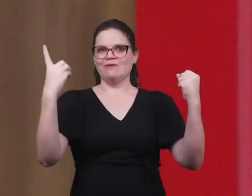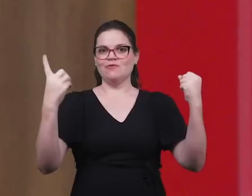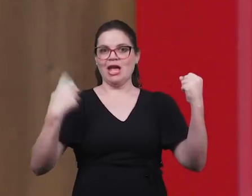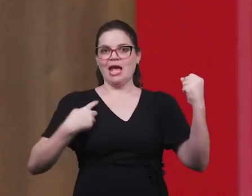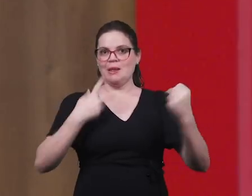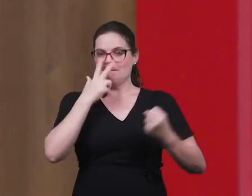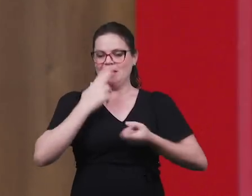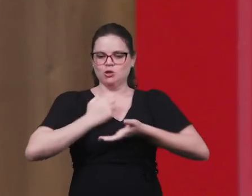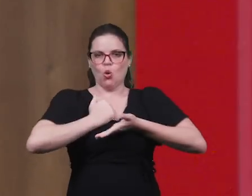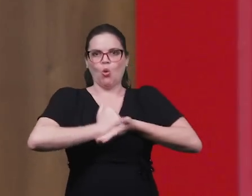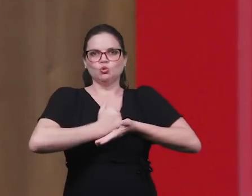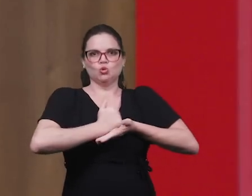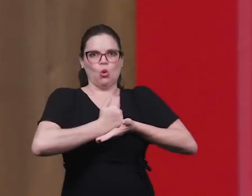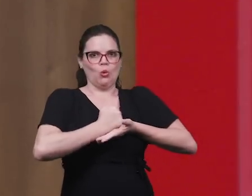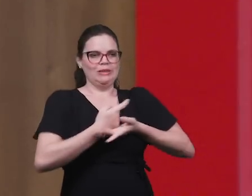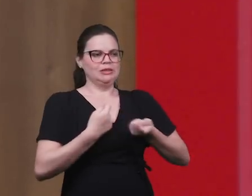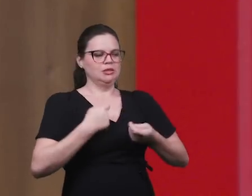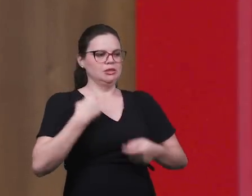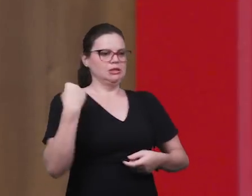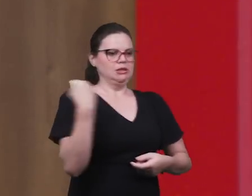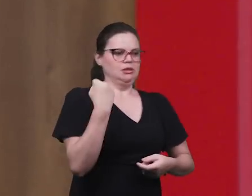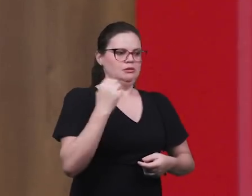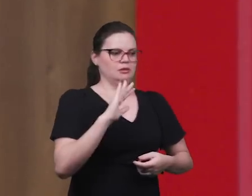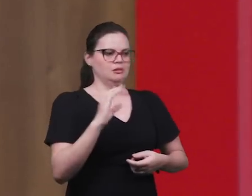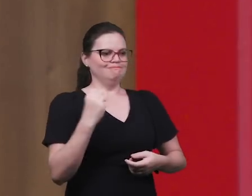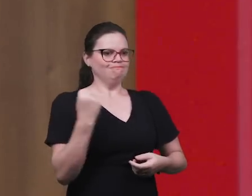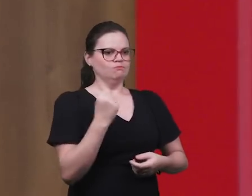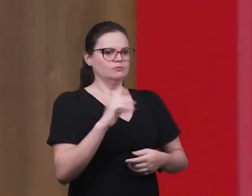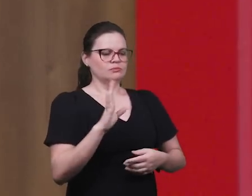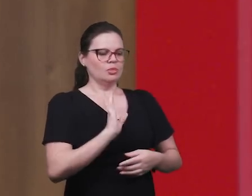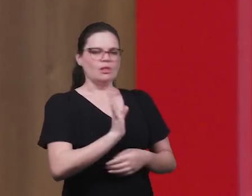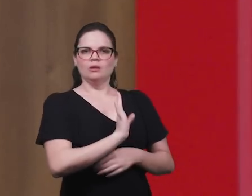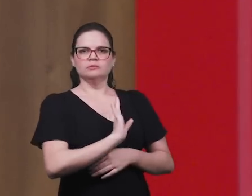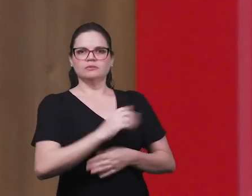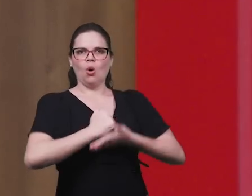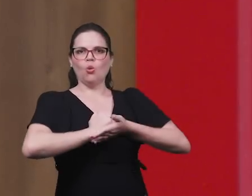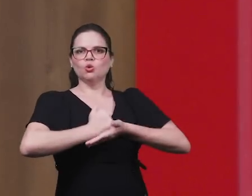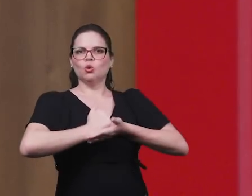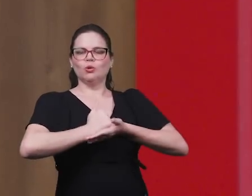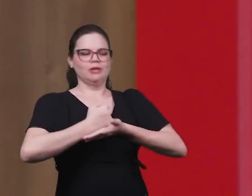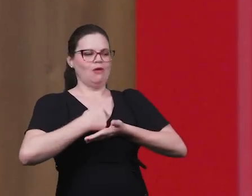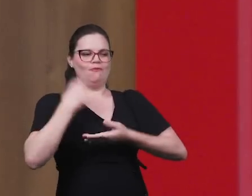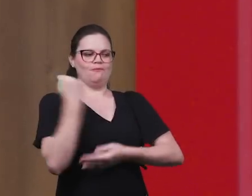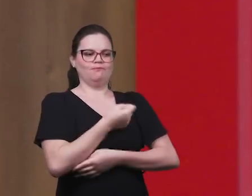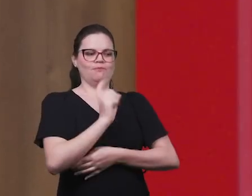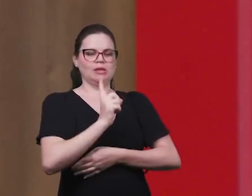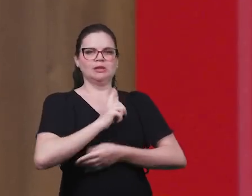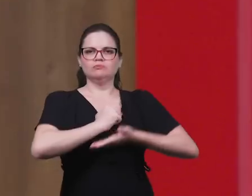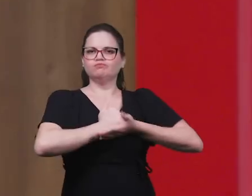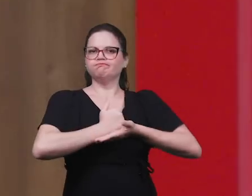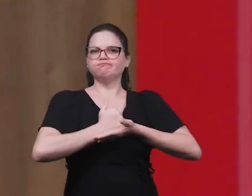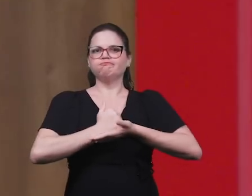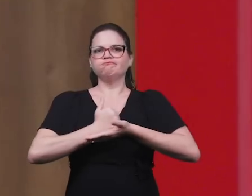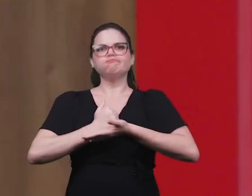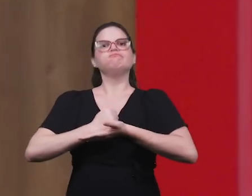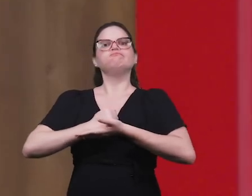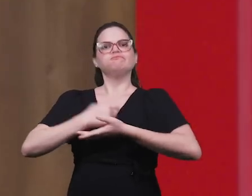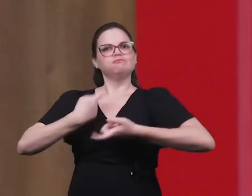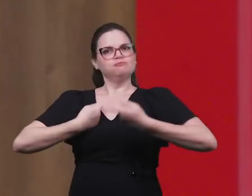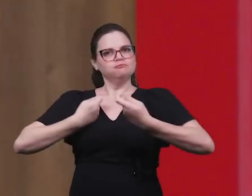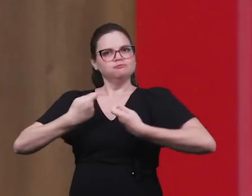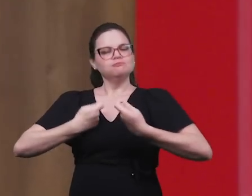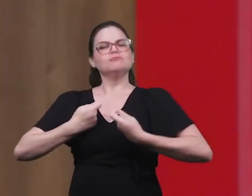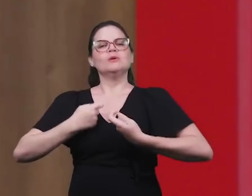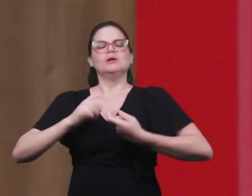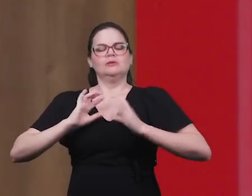um autocontrole de tal forma ao ponto de dizer assim: não vou matá-lo, não vou matá-lo. E ele faz uma escolha sábia, que é